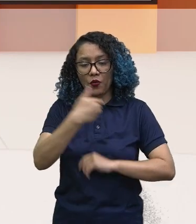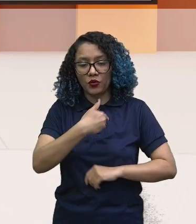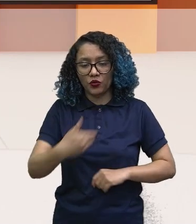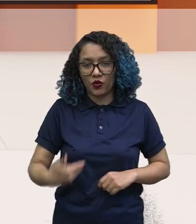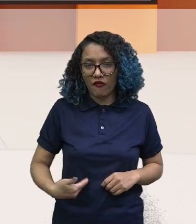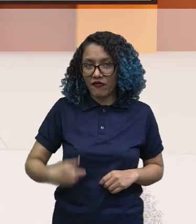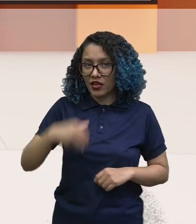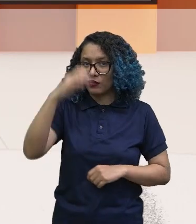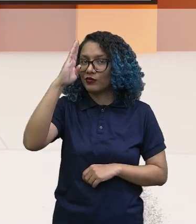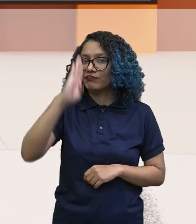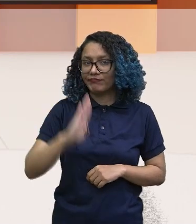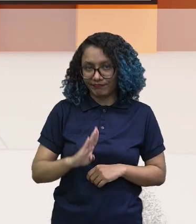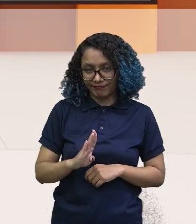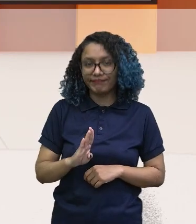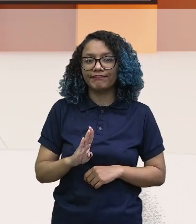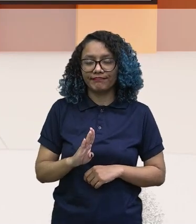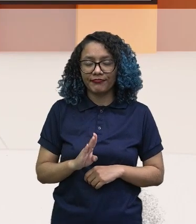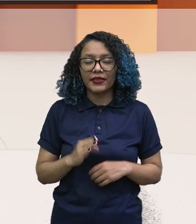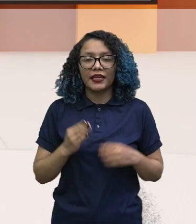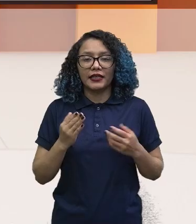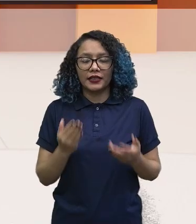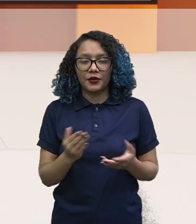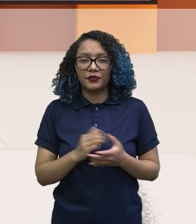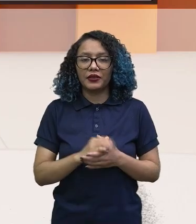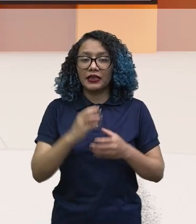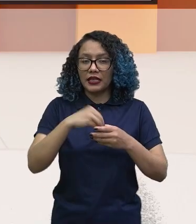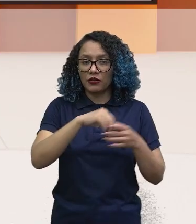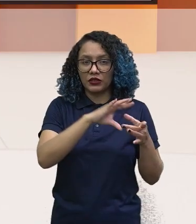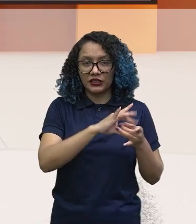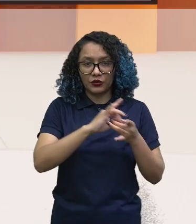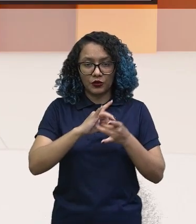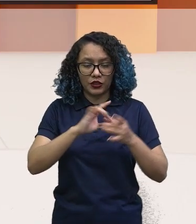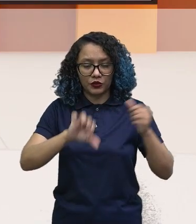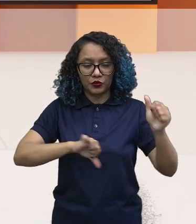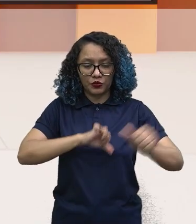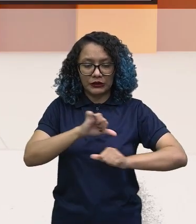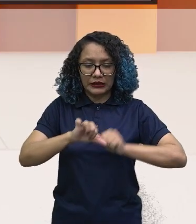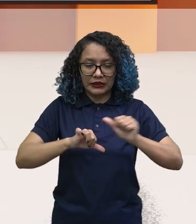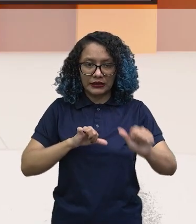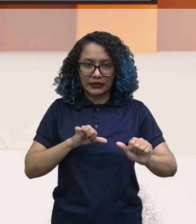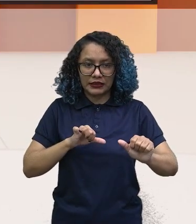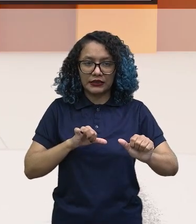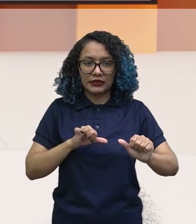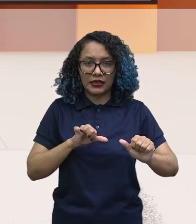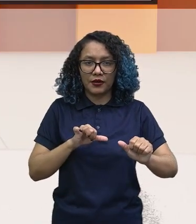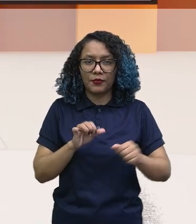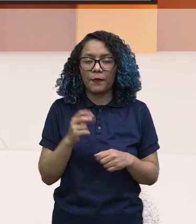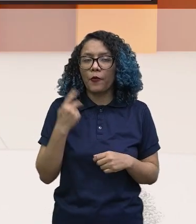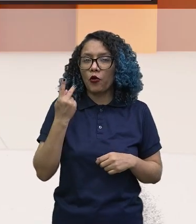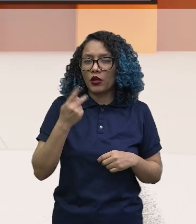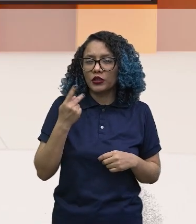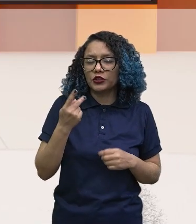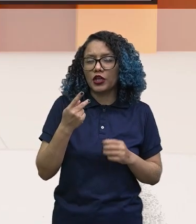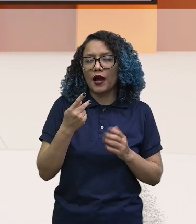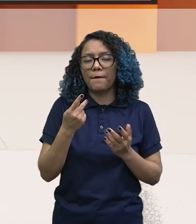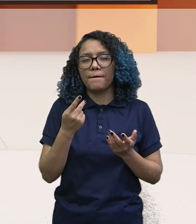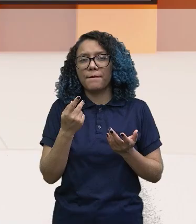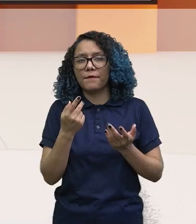Brasileira. E dentro desse contexto de mudança das políticas públicas,